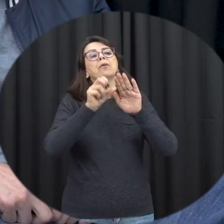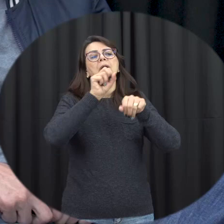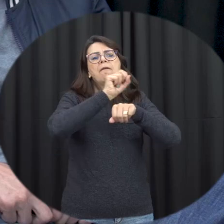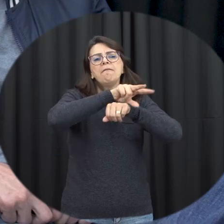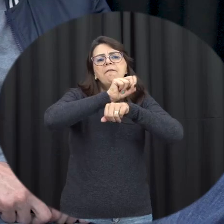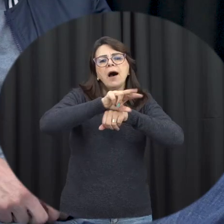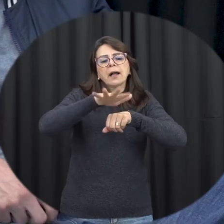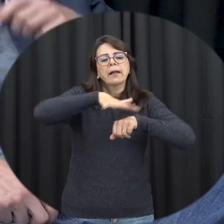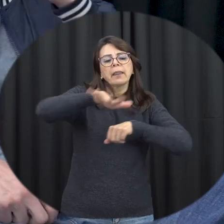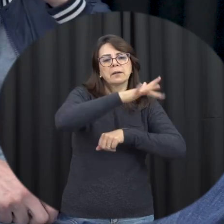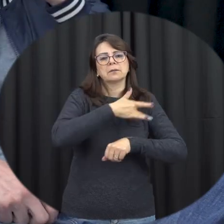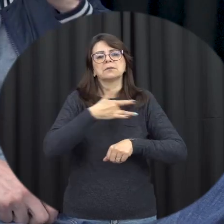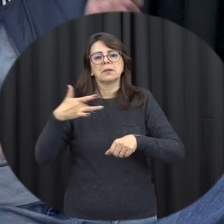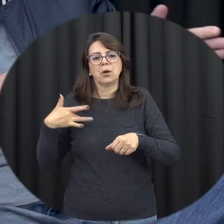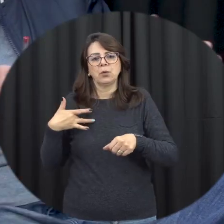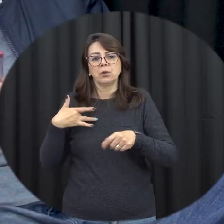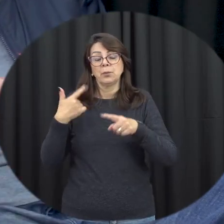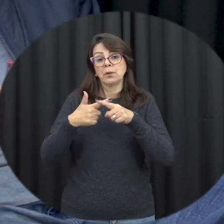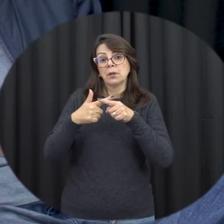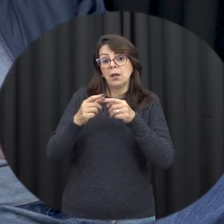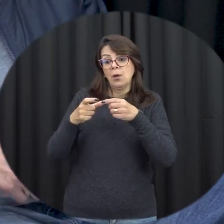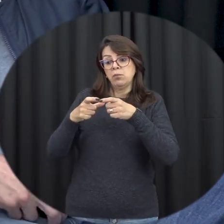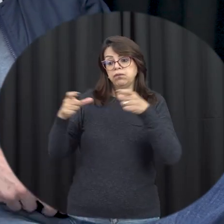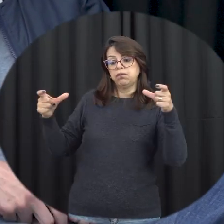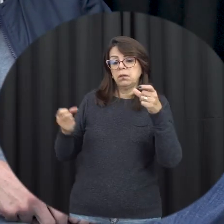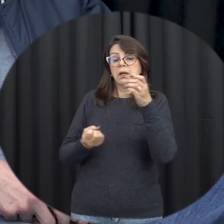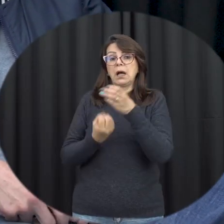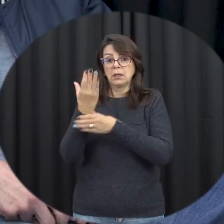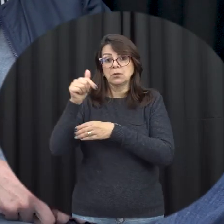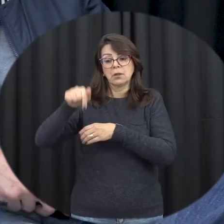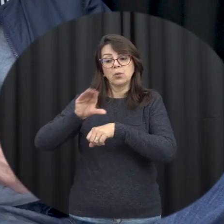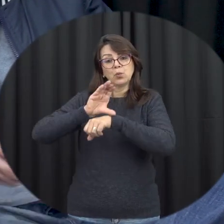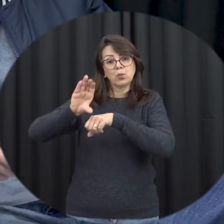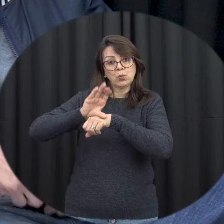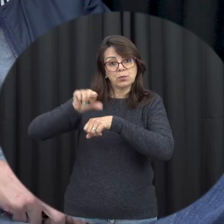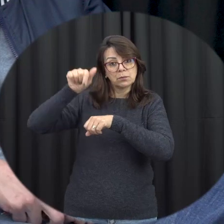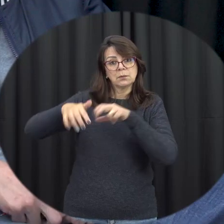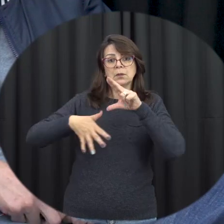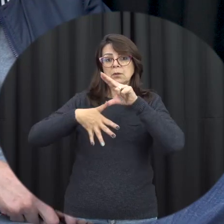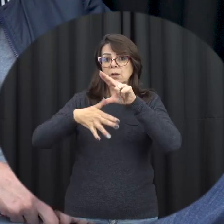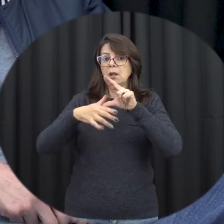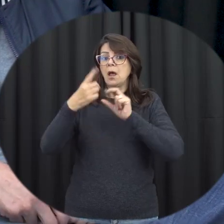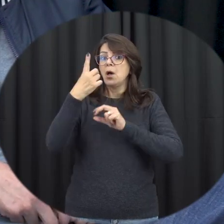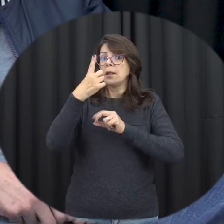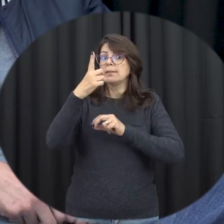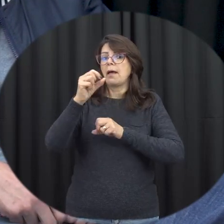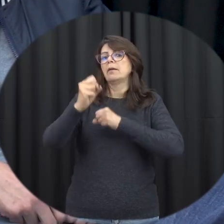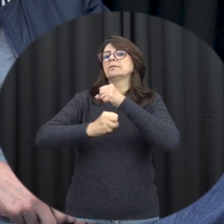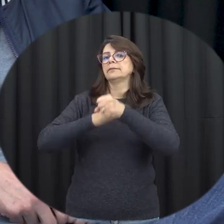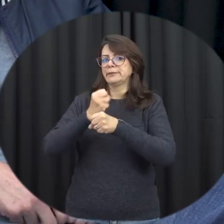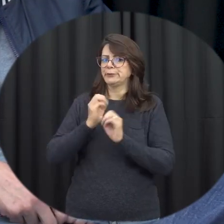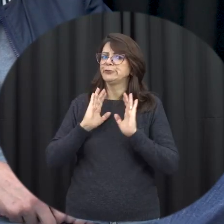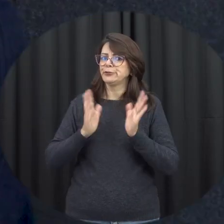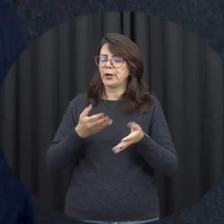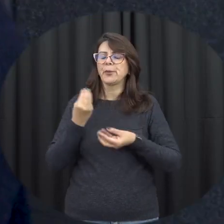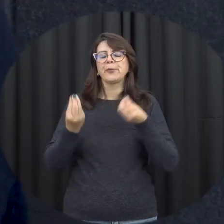vagas para o cargo de formado em saúde coletiva. Como é que você vê esse avanço desde a criação do curso aqui da UNILA, já com uma década, né, de